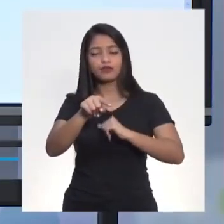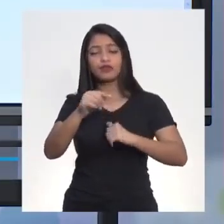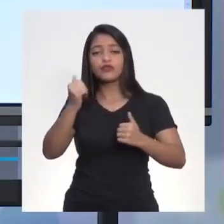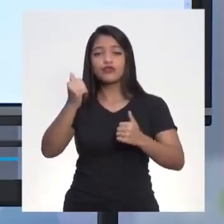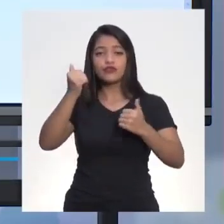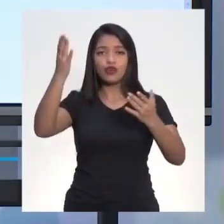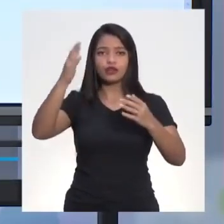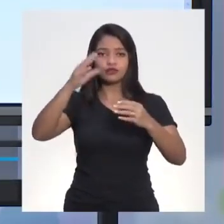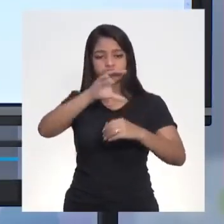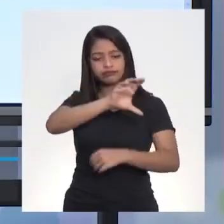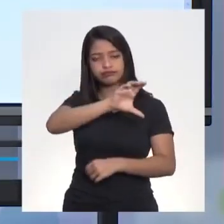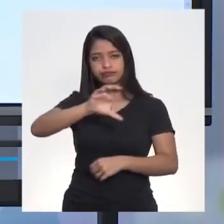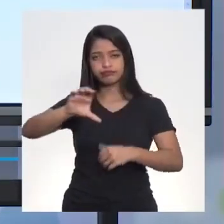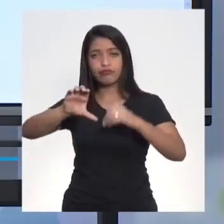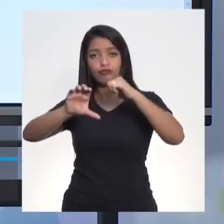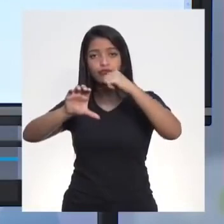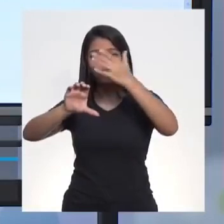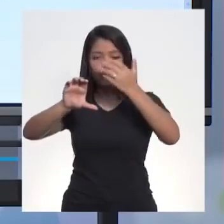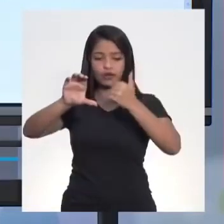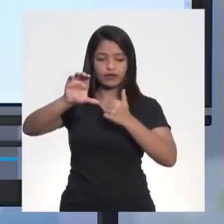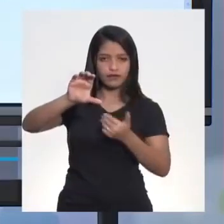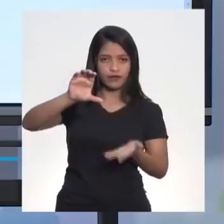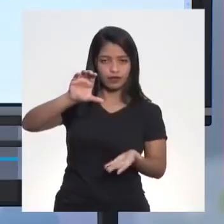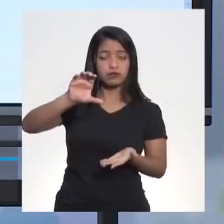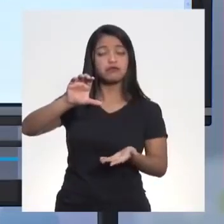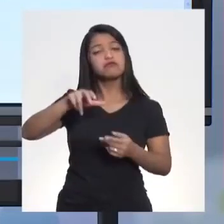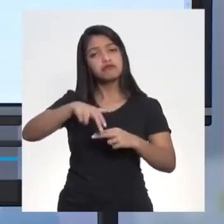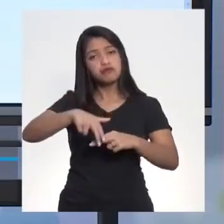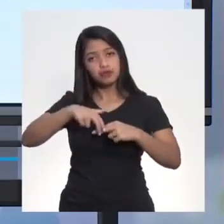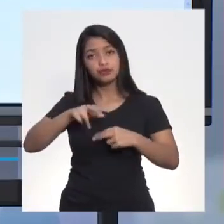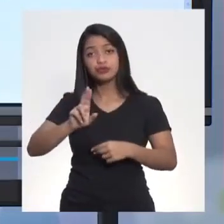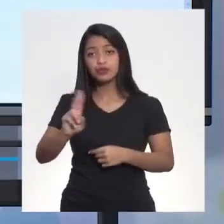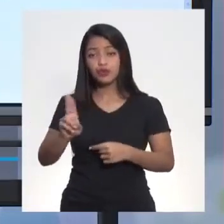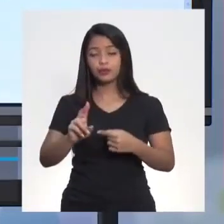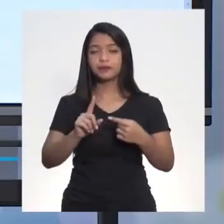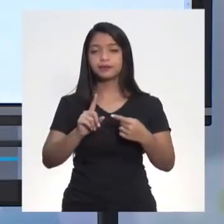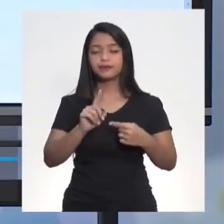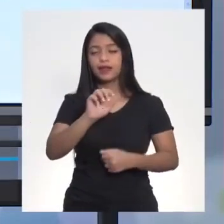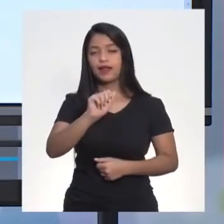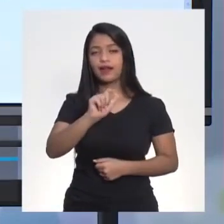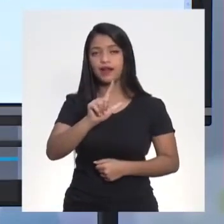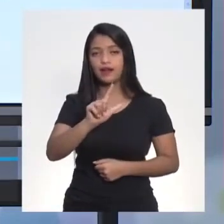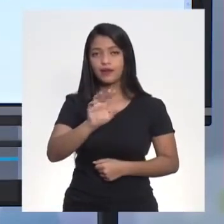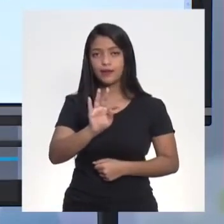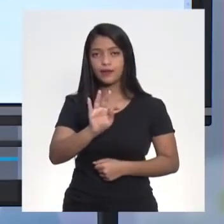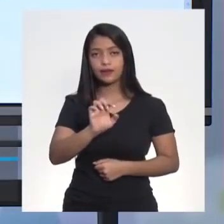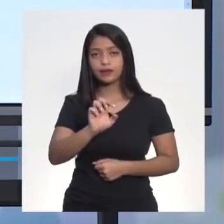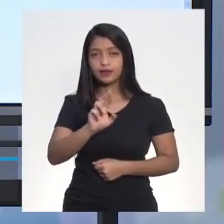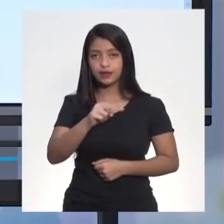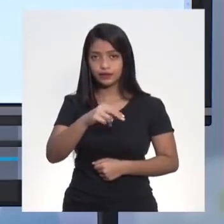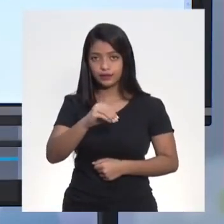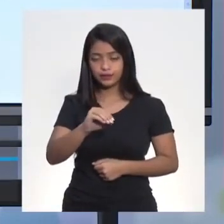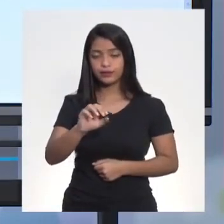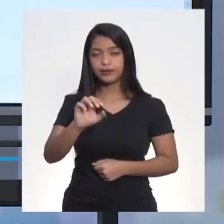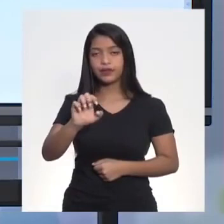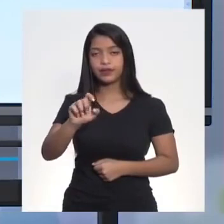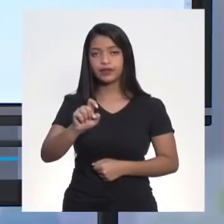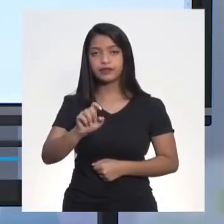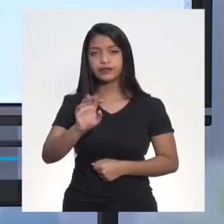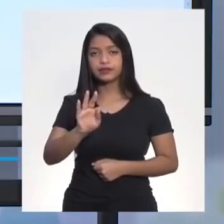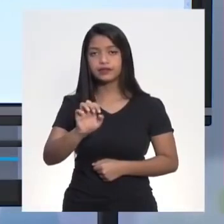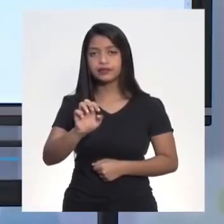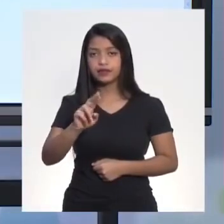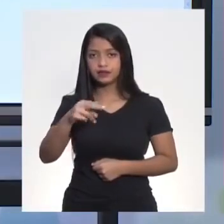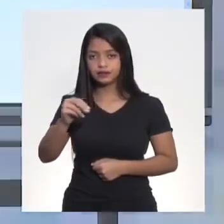do lado de fora, nós chamamos ele de alternos externos. Quem eu posso fazer a outra relação é o